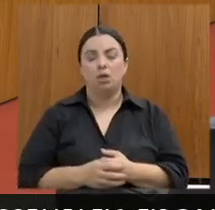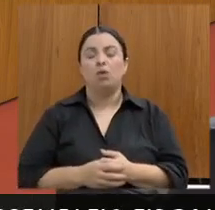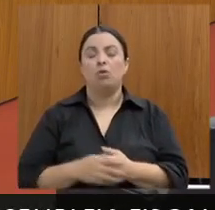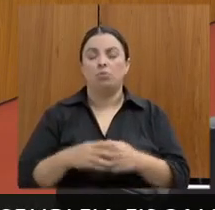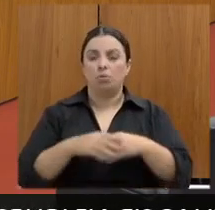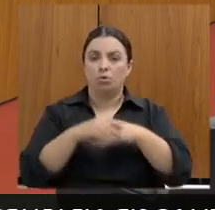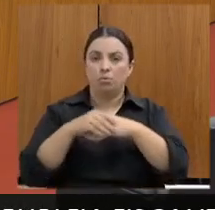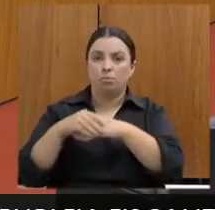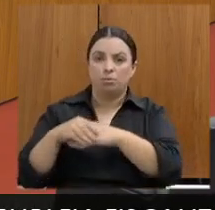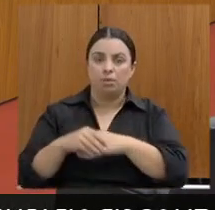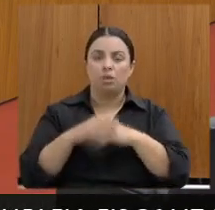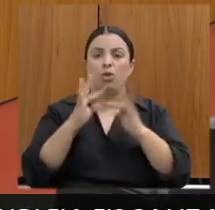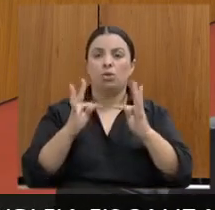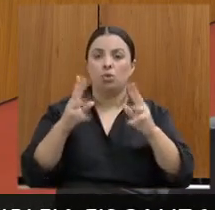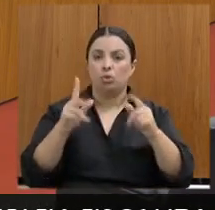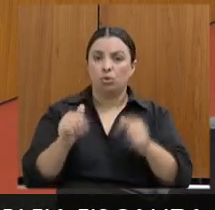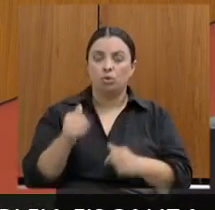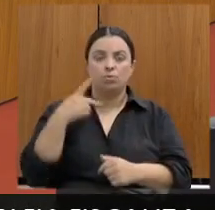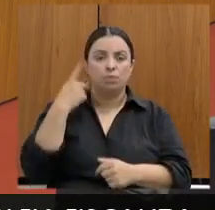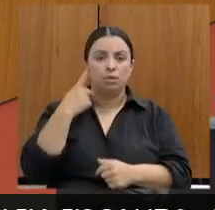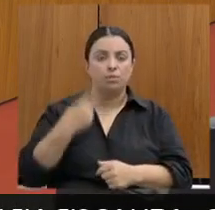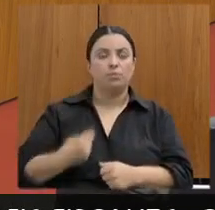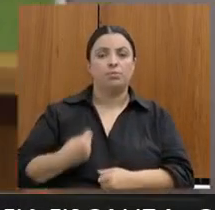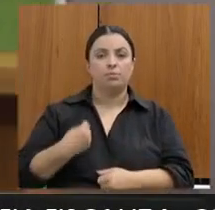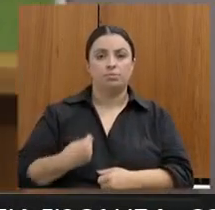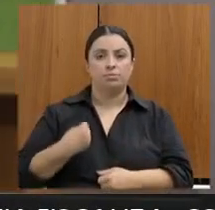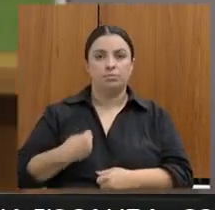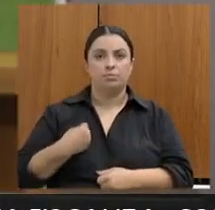a todos os demais parlamentares presentes